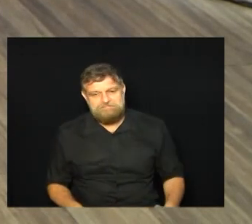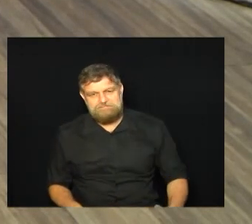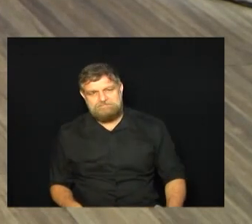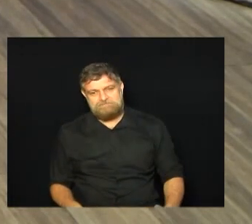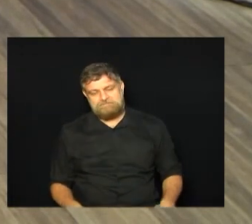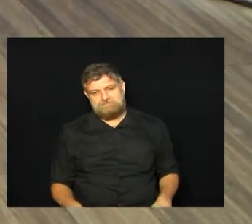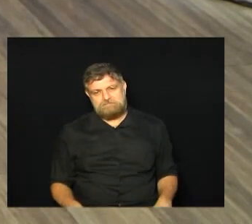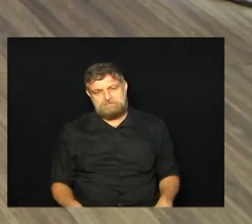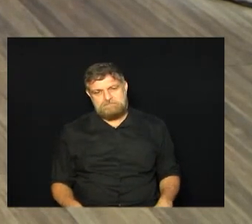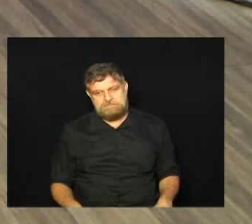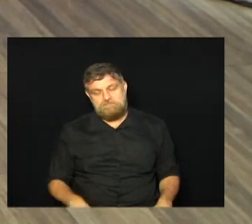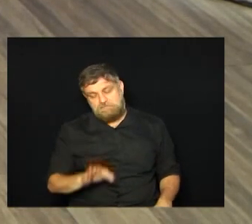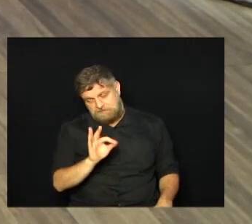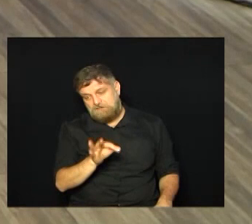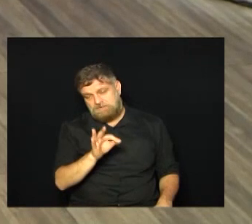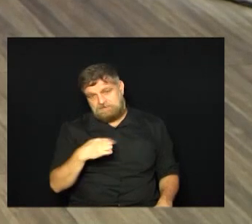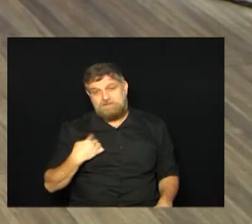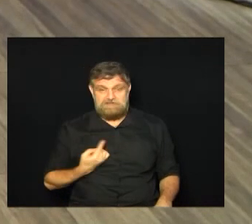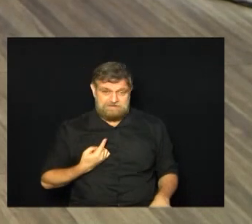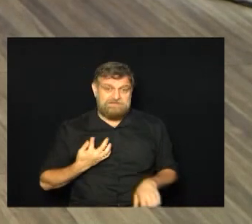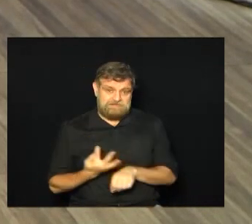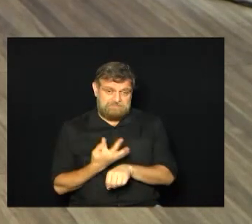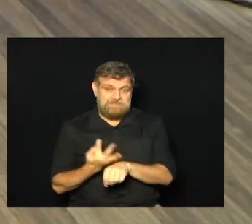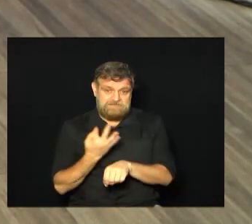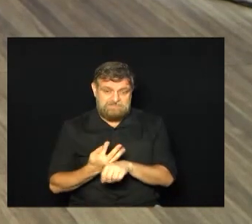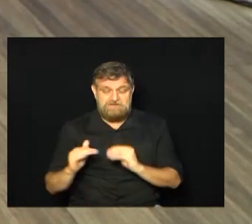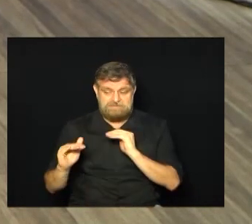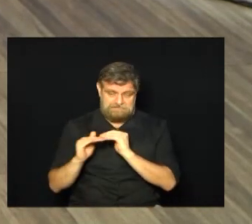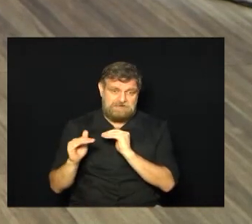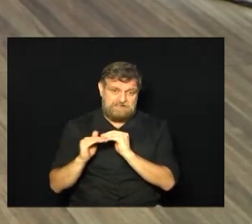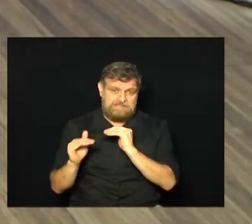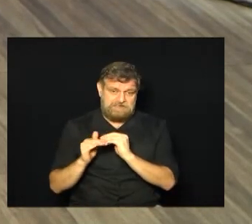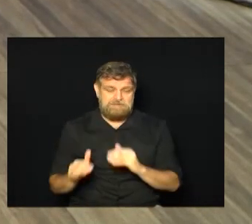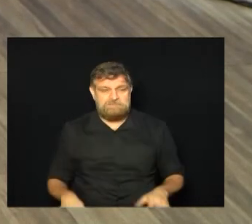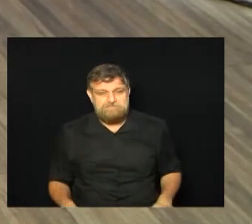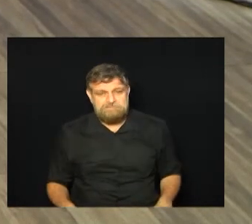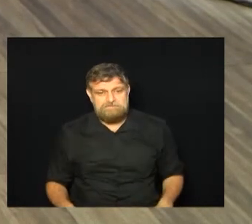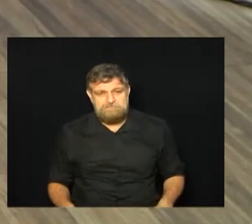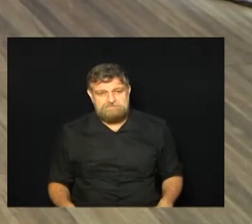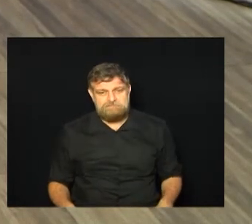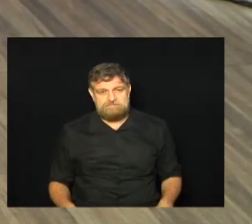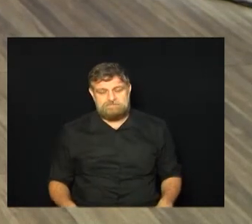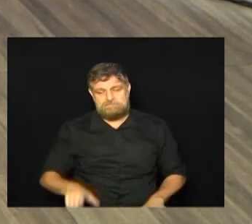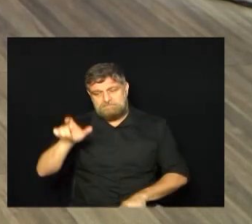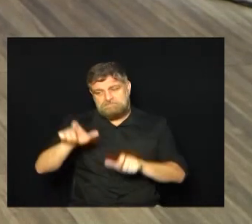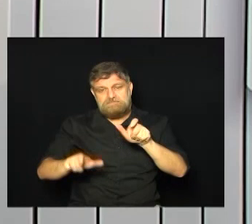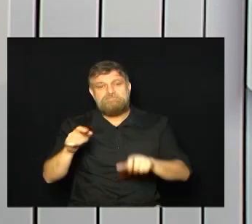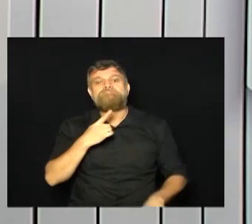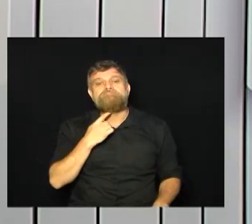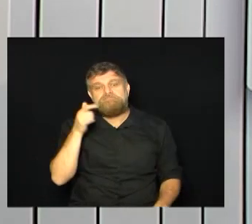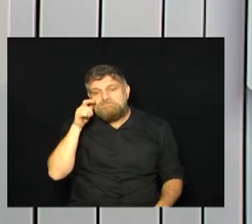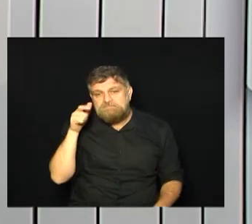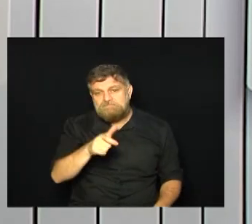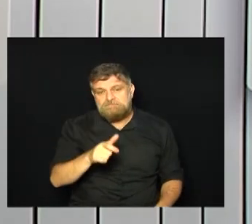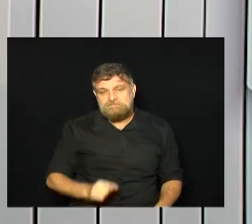É bom, a gente procura, né, esse equilíbrio. E Jenny, para quem está interessado, O Ano em que